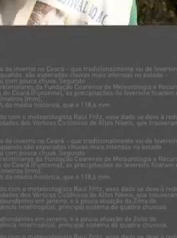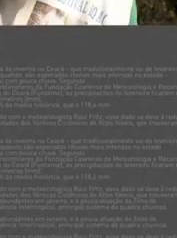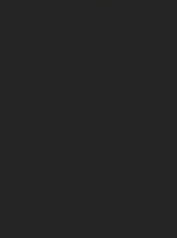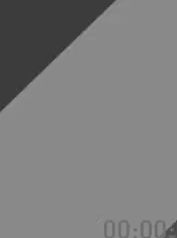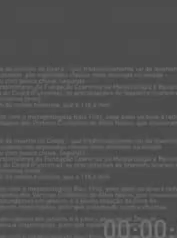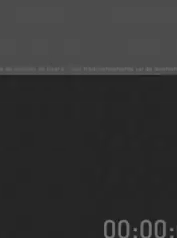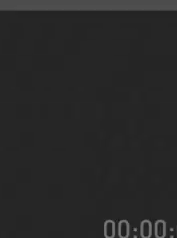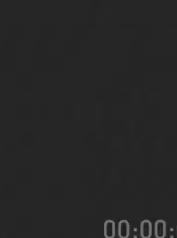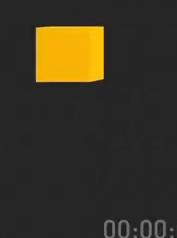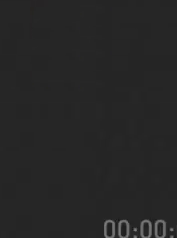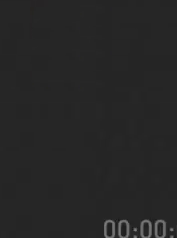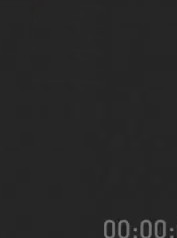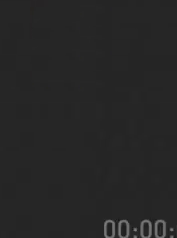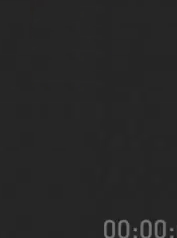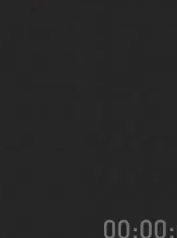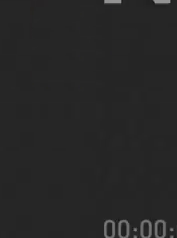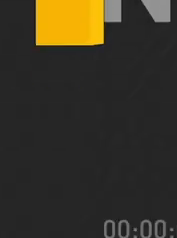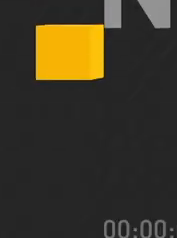ae